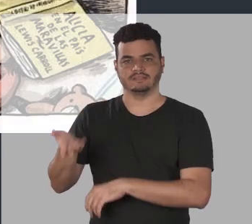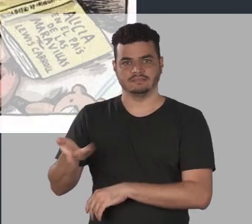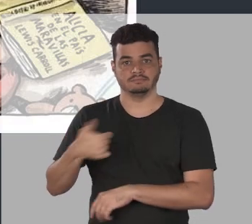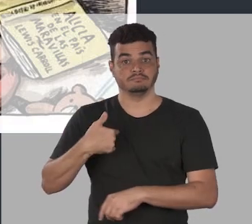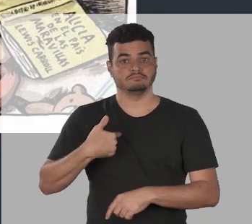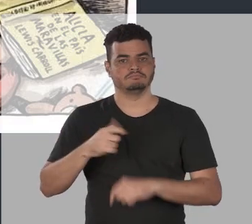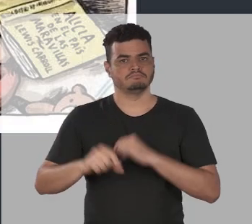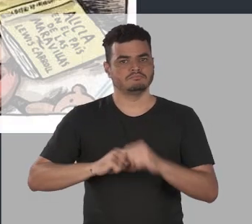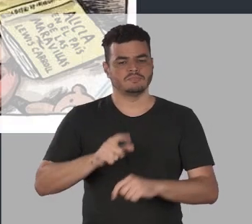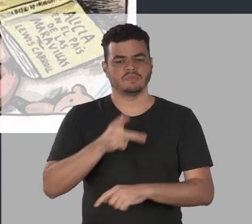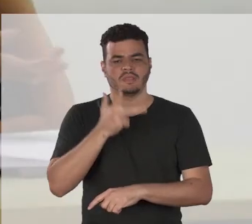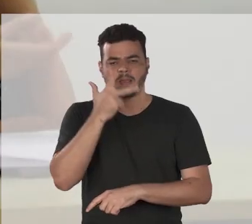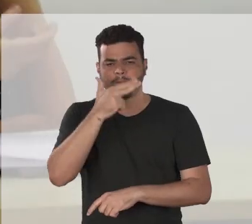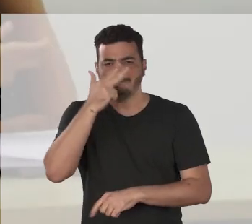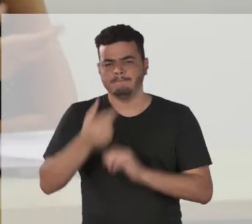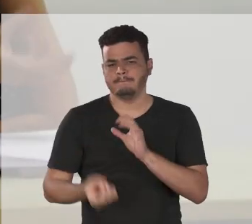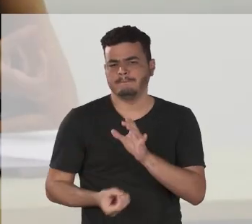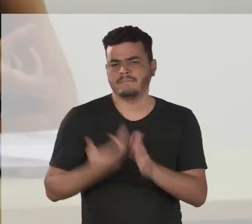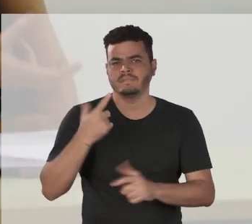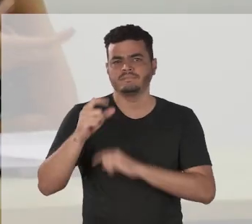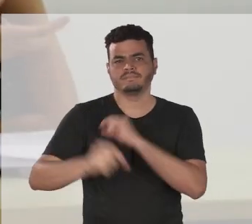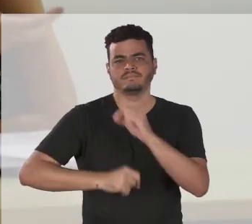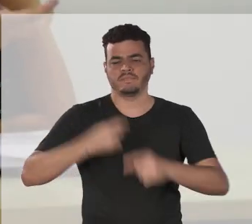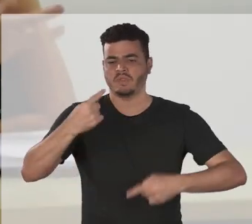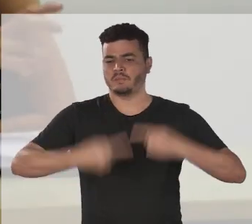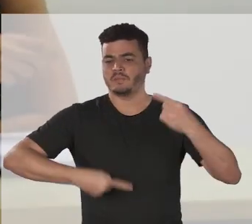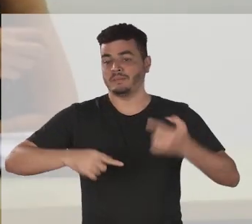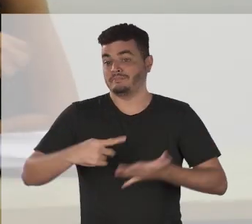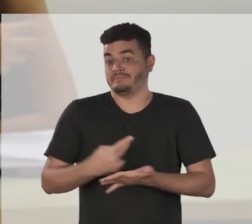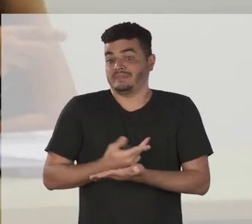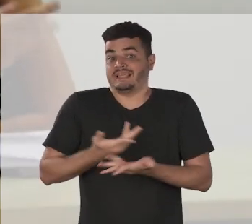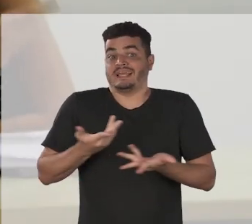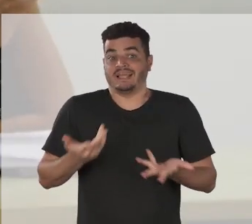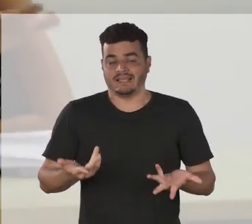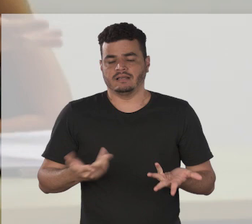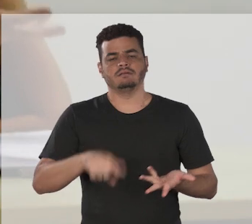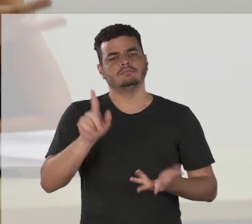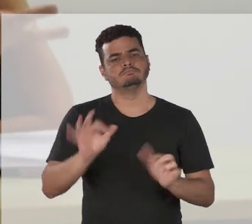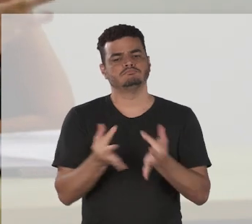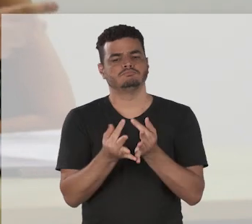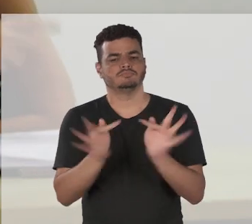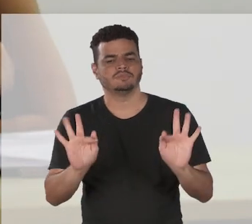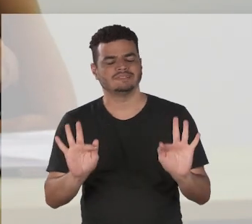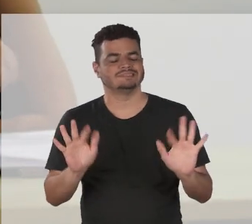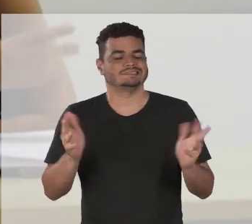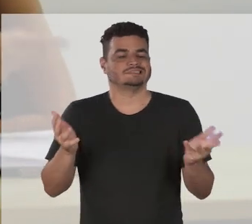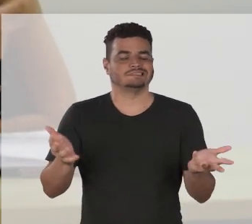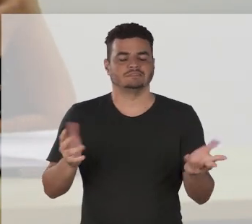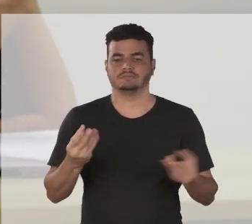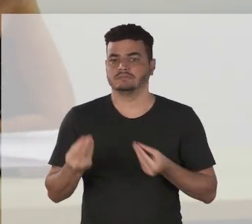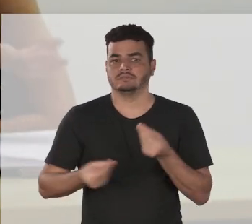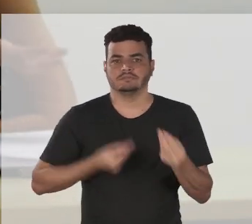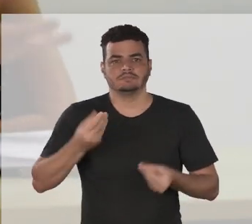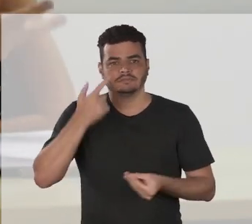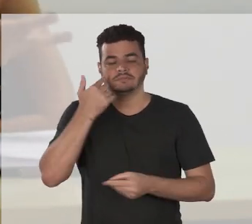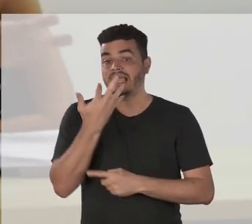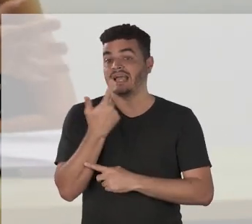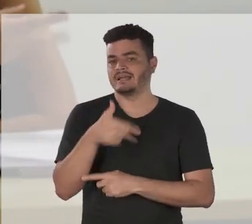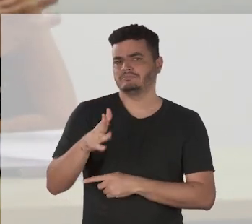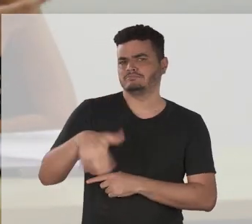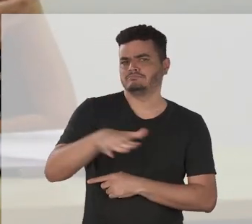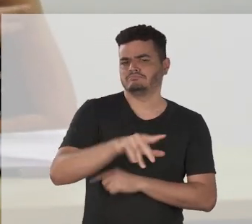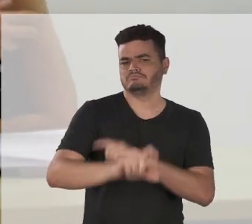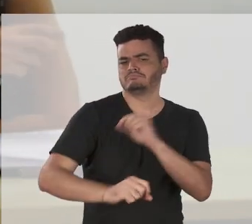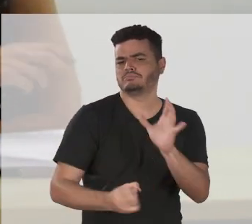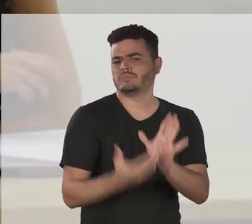aqui não, esta semente do politicamente incorreto. E bom, essa frase não é como